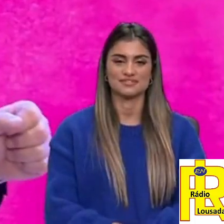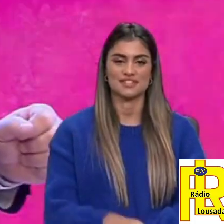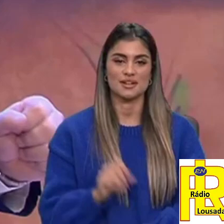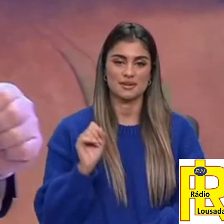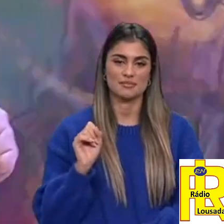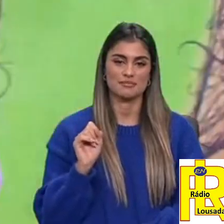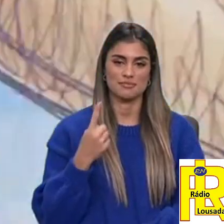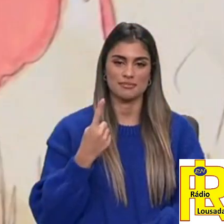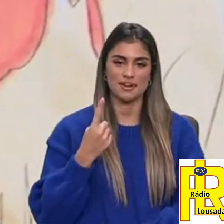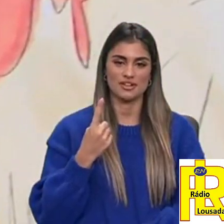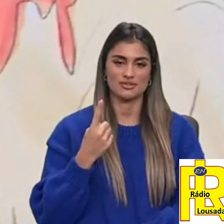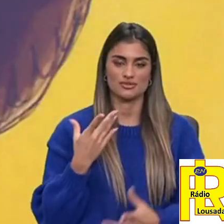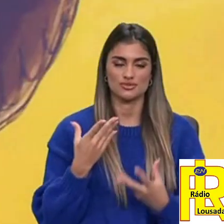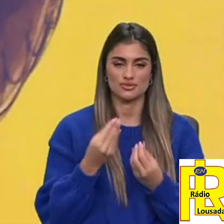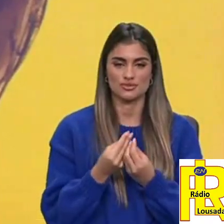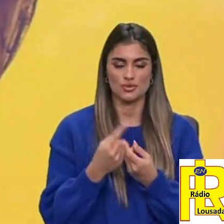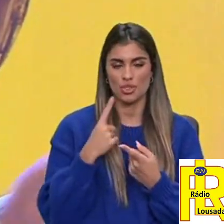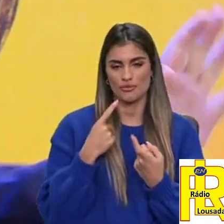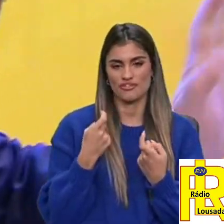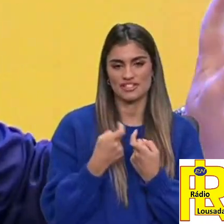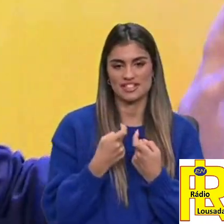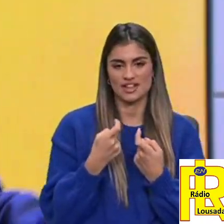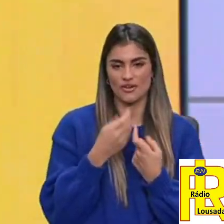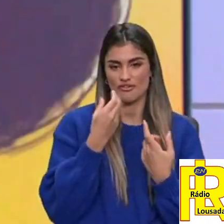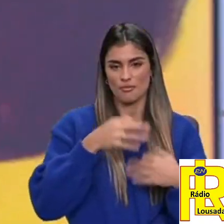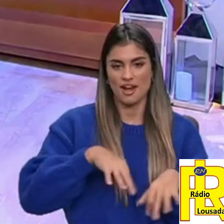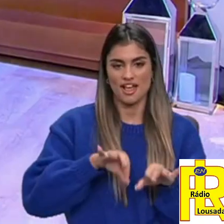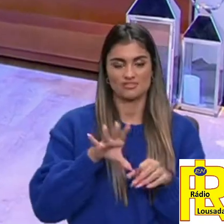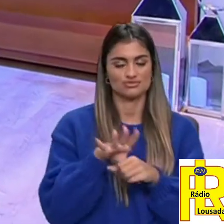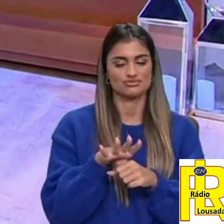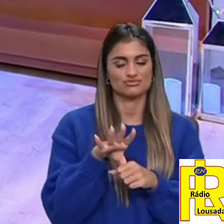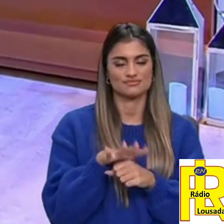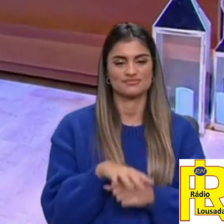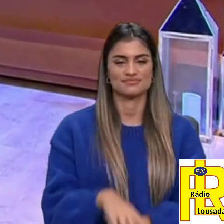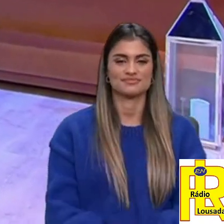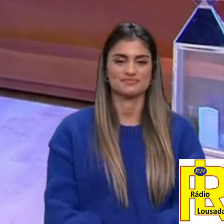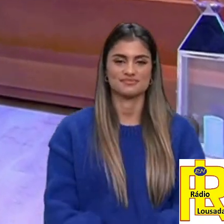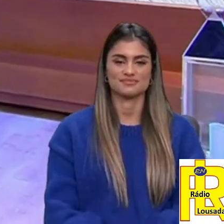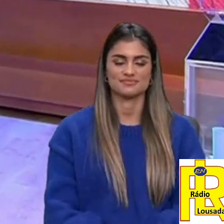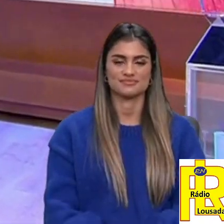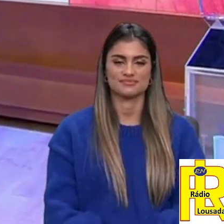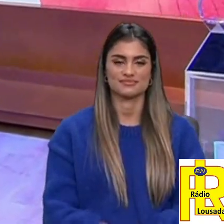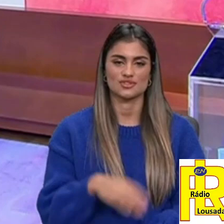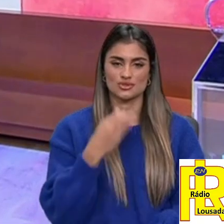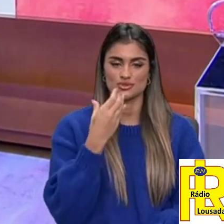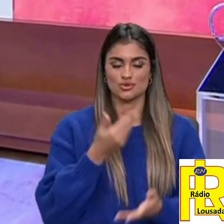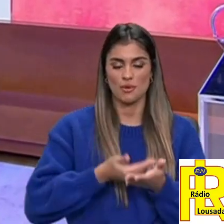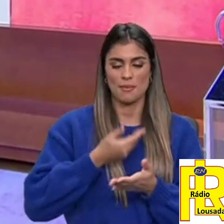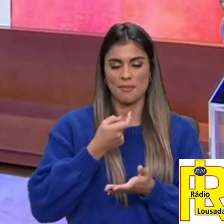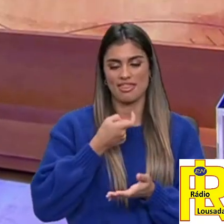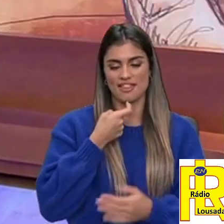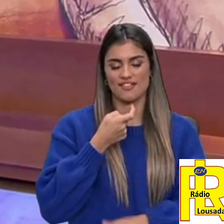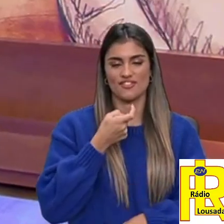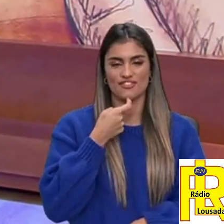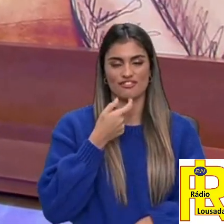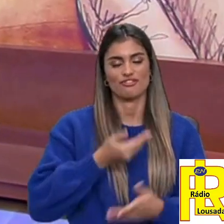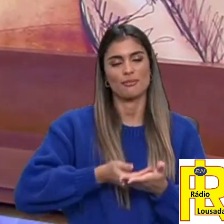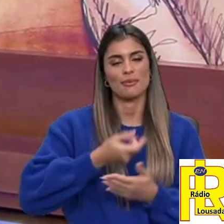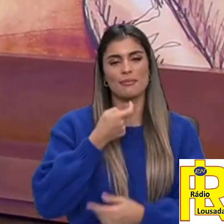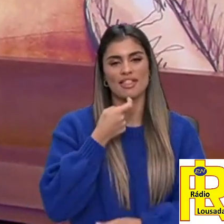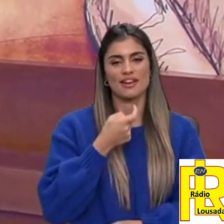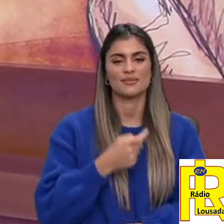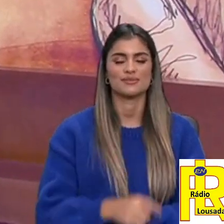calcinha, tão chuda de vizinha, morcela da fumada. Super de pedra, oh, oh, super de